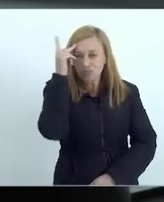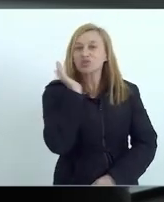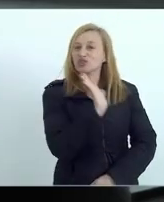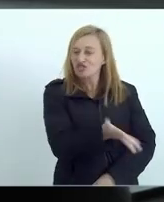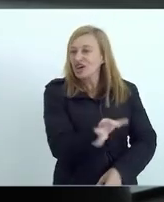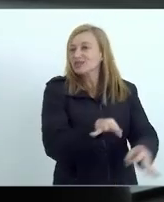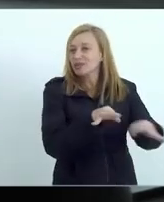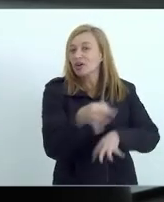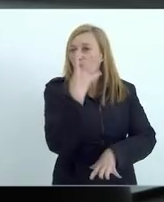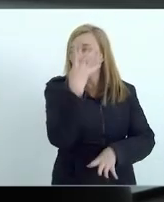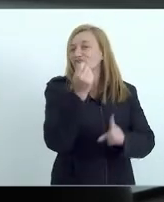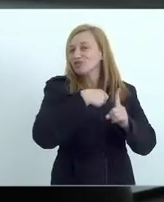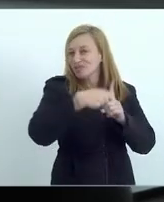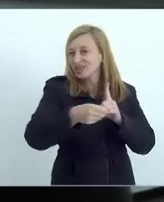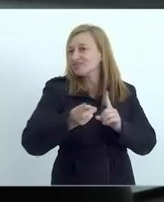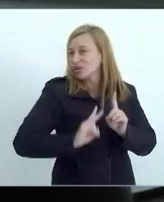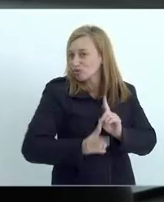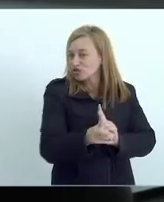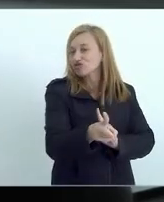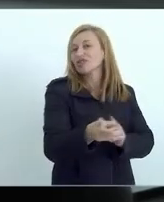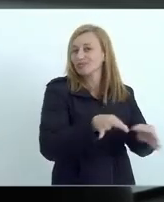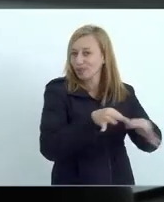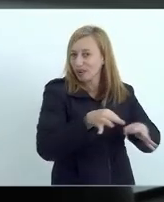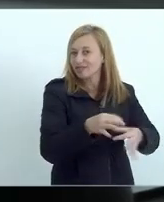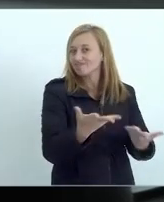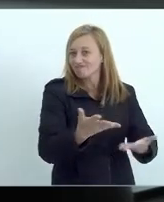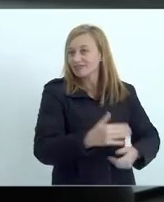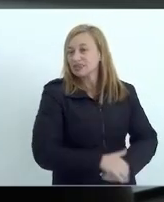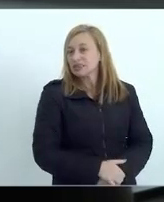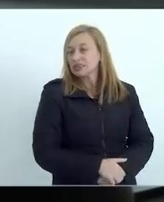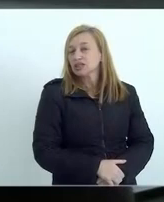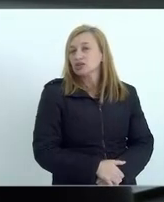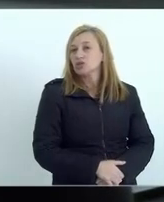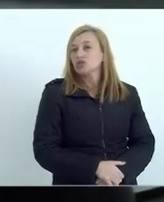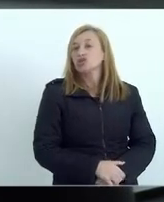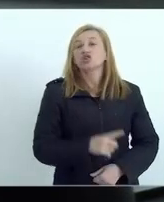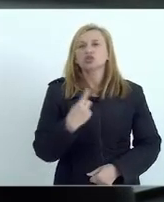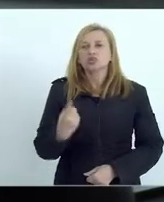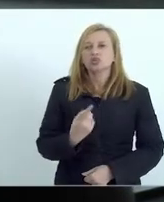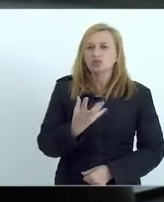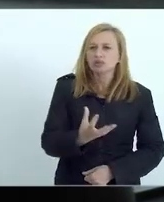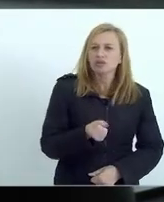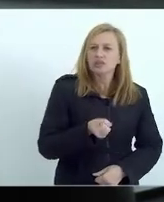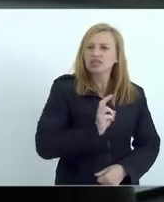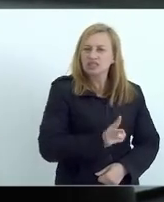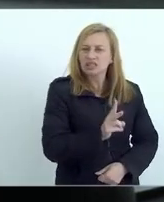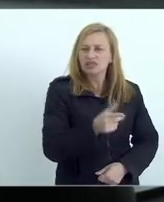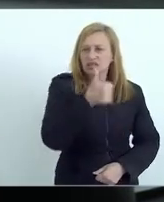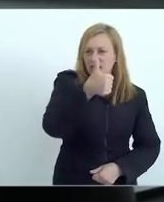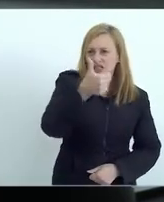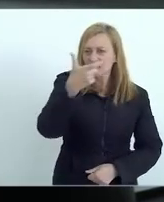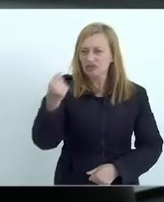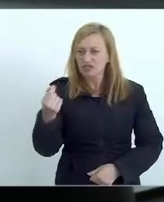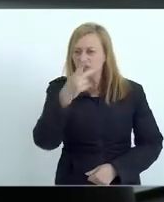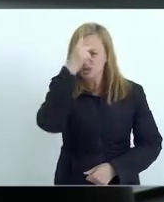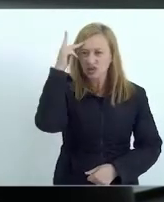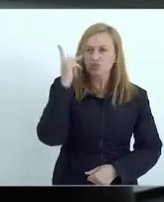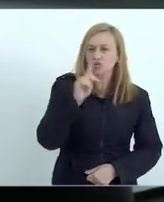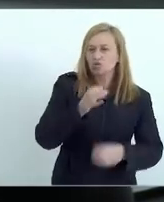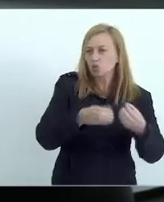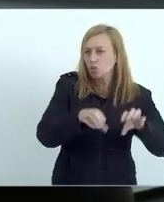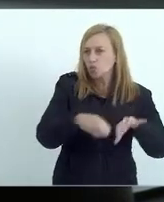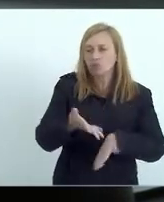já estão se preparando há quatro meses e vão continuar de se preparando no que a gente absorve sempre 120 pessoas do